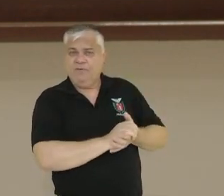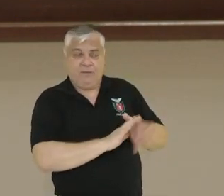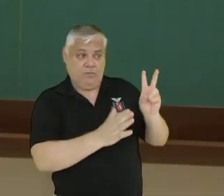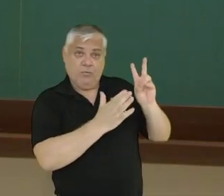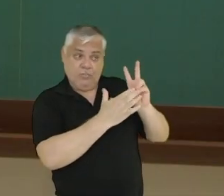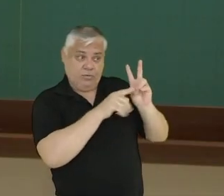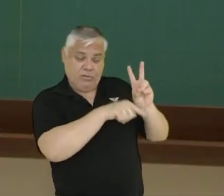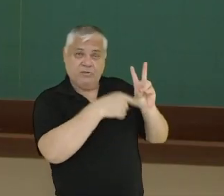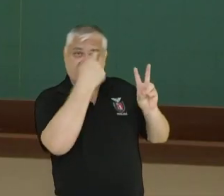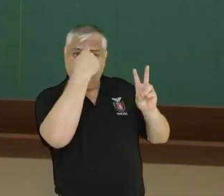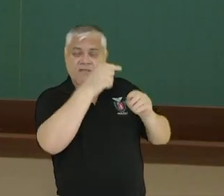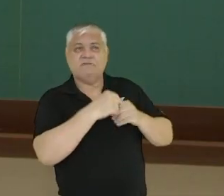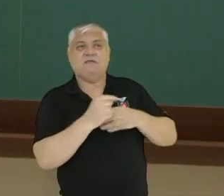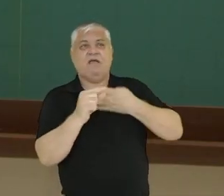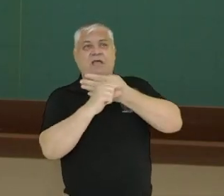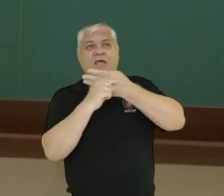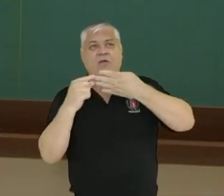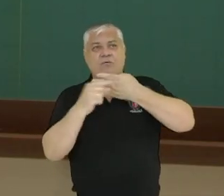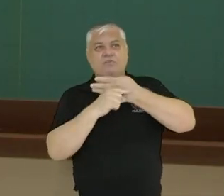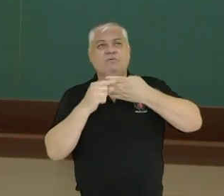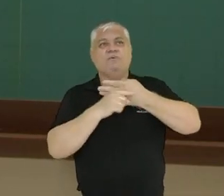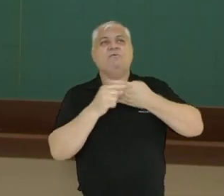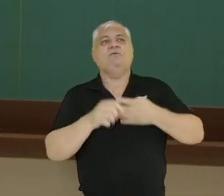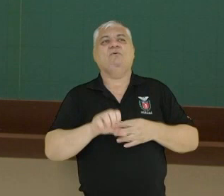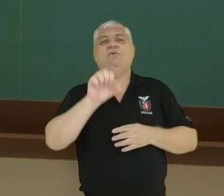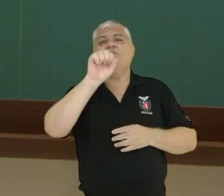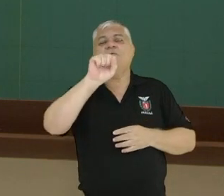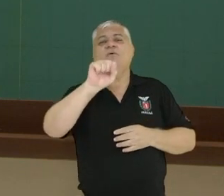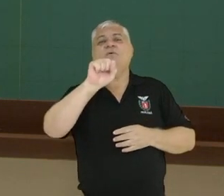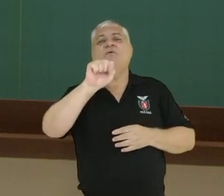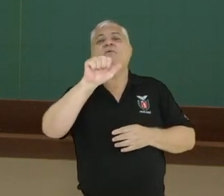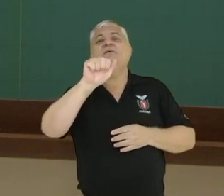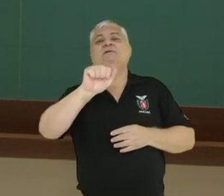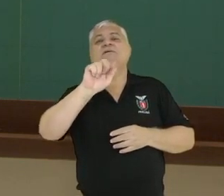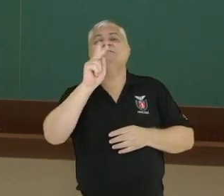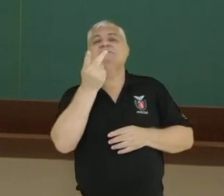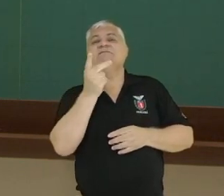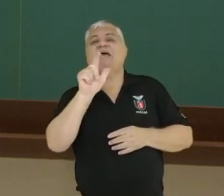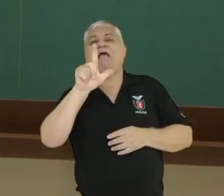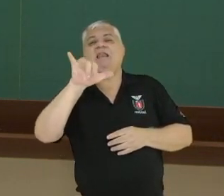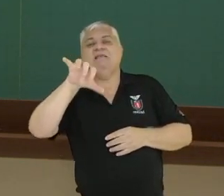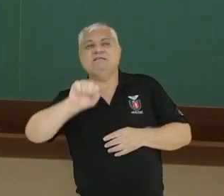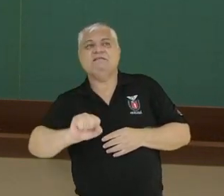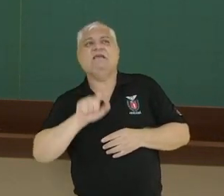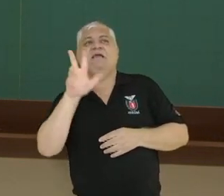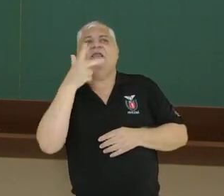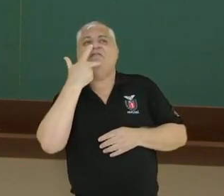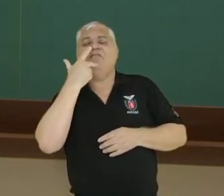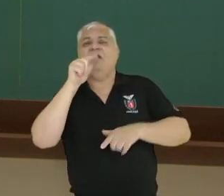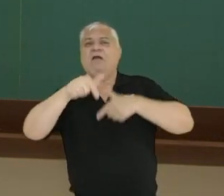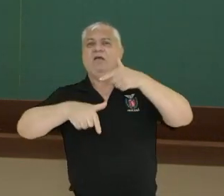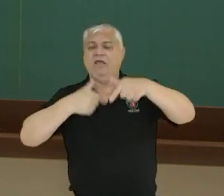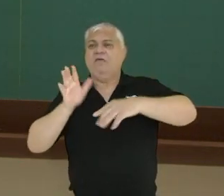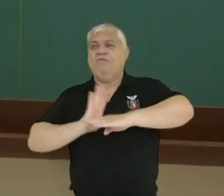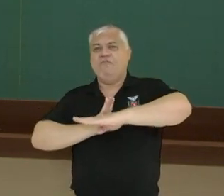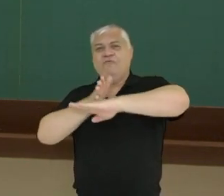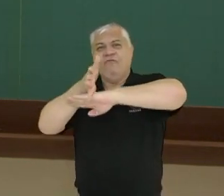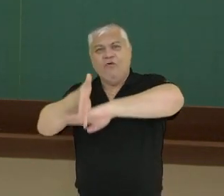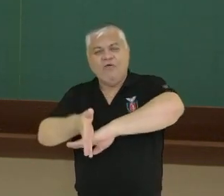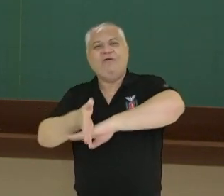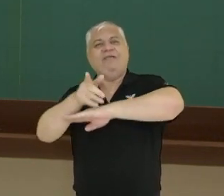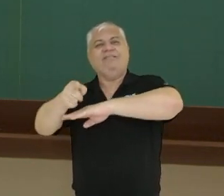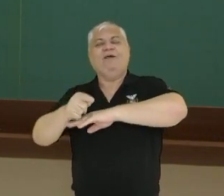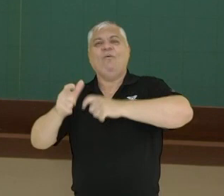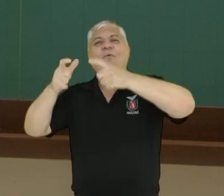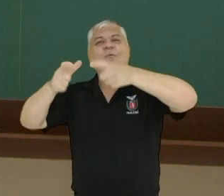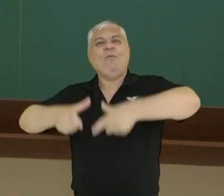temos aqui o autor, o Salins, que ele desenvolveu estudos sobre o mundo do trabalho em sociedades tribais, que ele chamava de sociedades